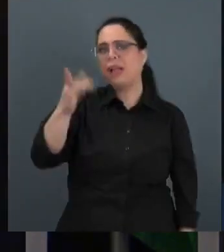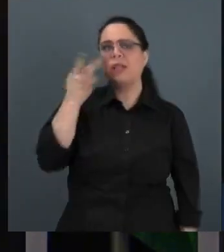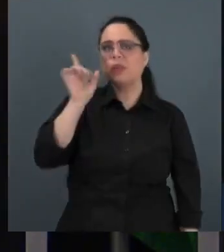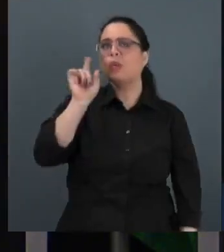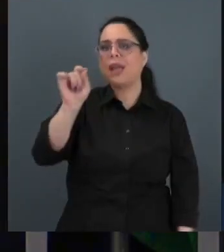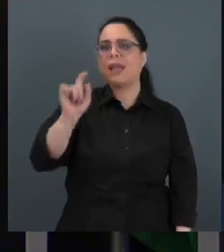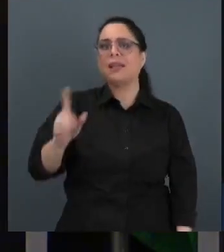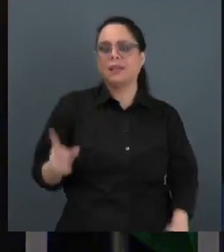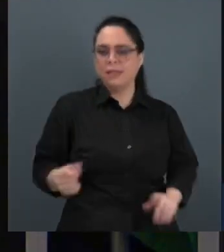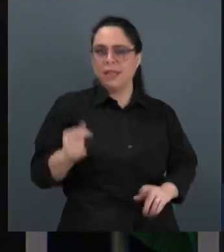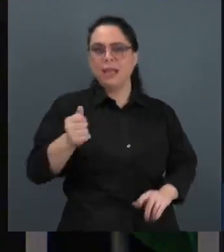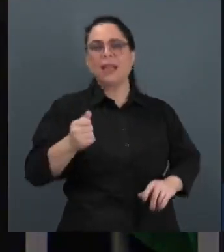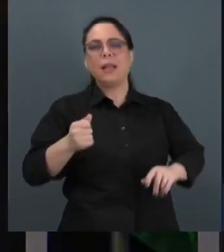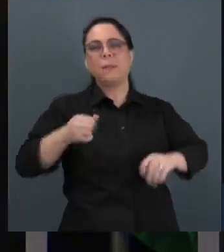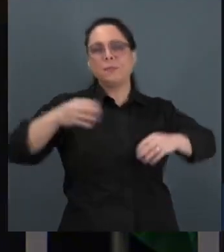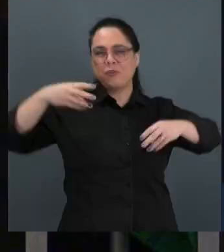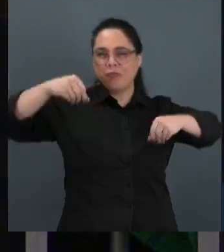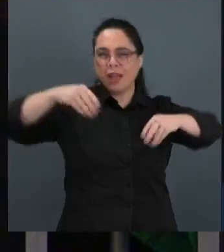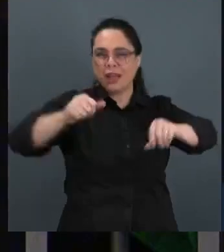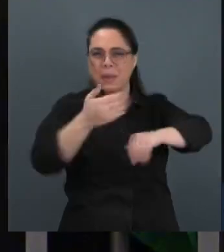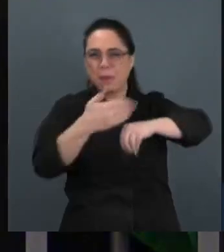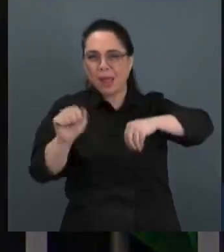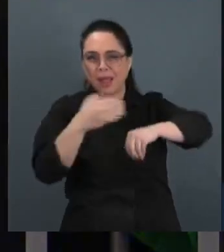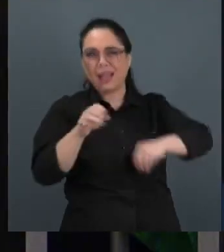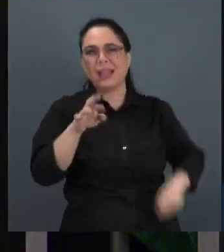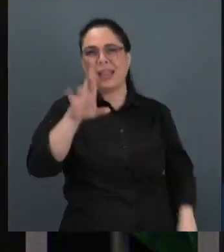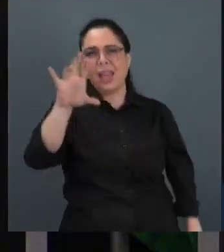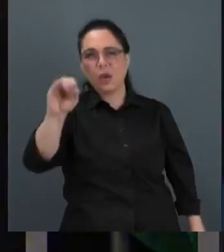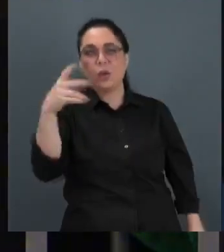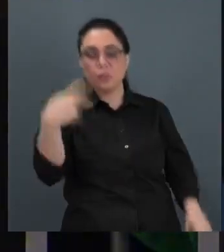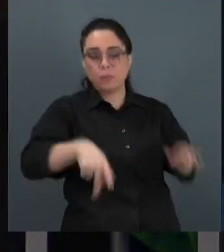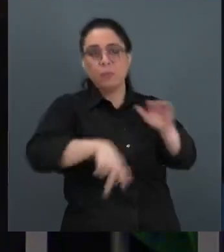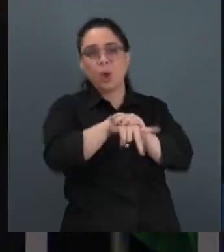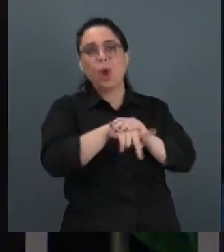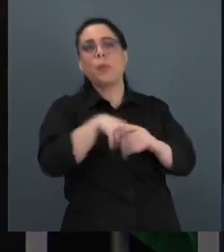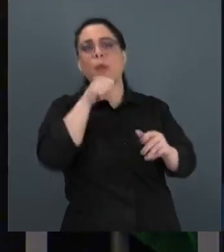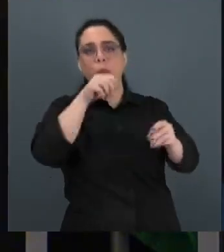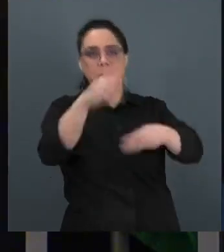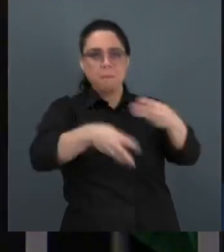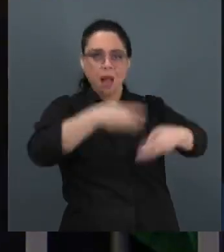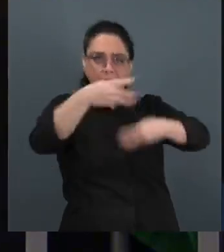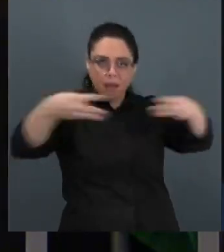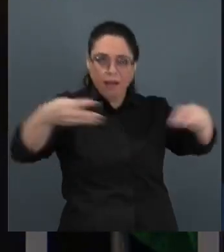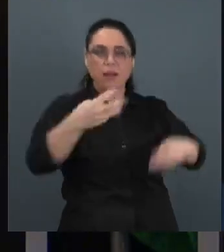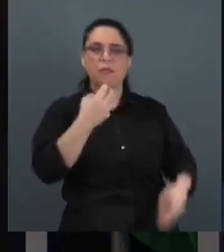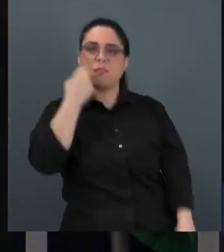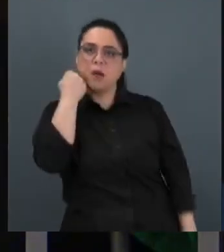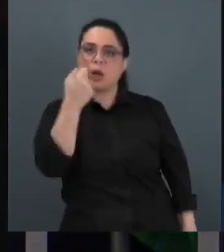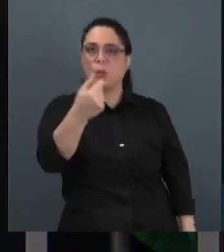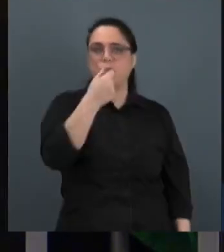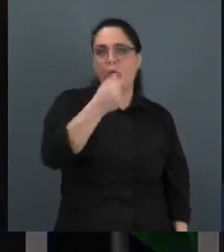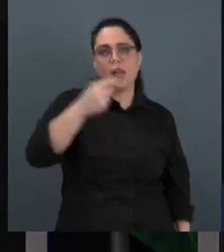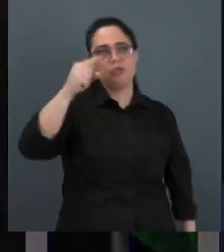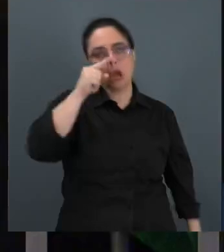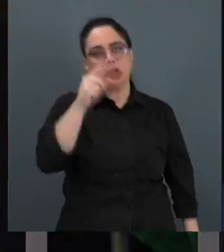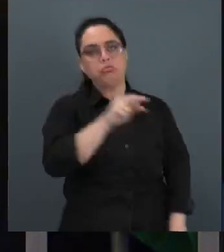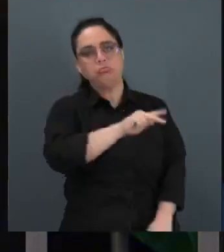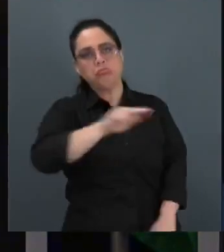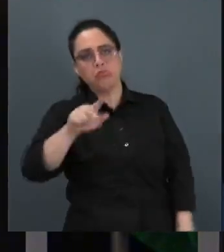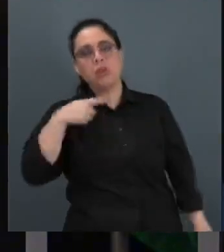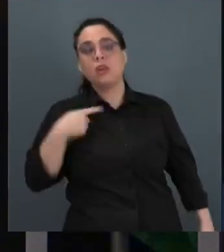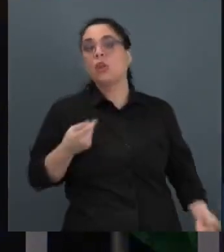que faz parte da mesa do cidadão brasileiro, com o macarrão, com o pão, com o biscoito, com a bolacha, é